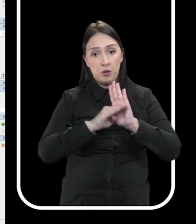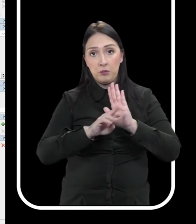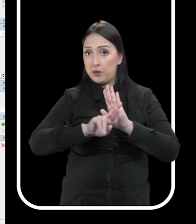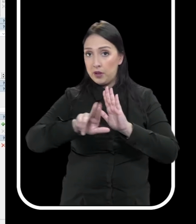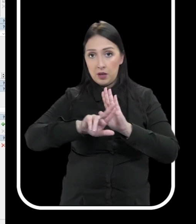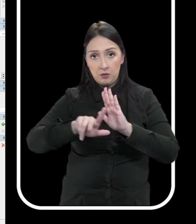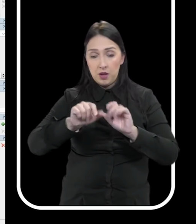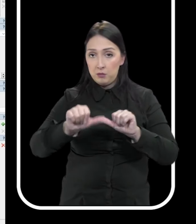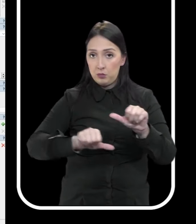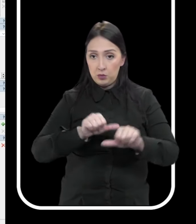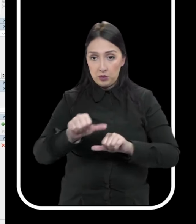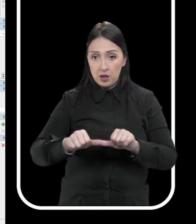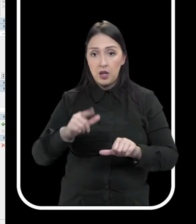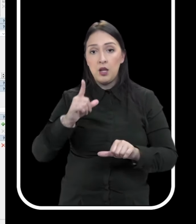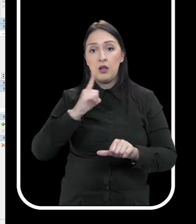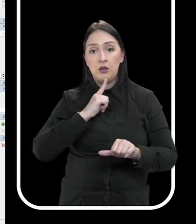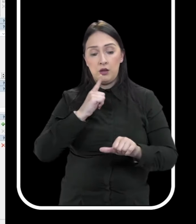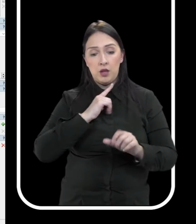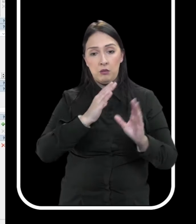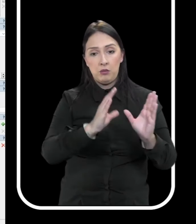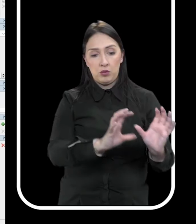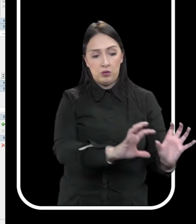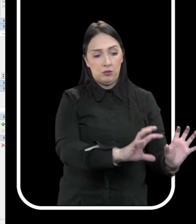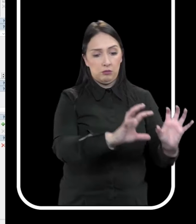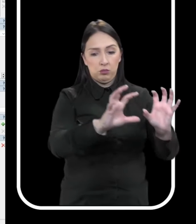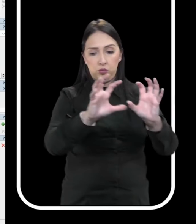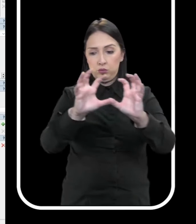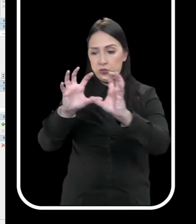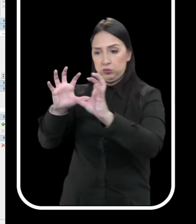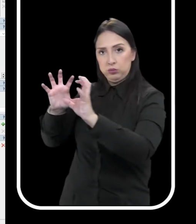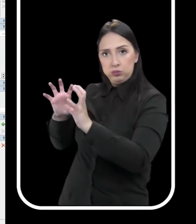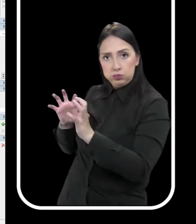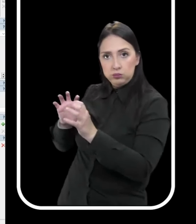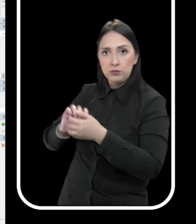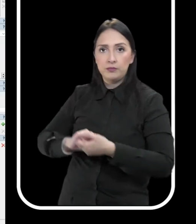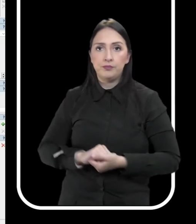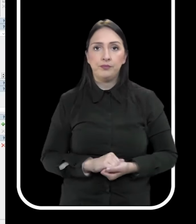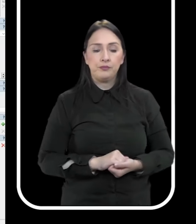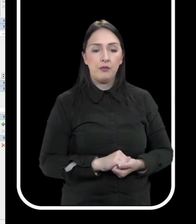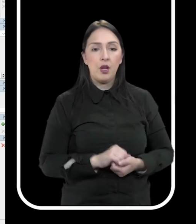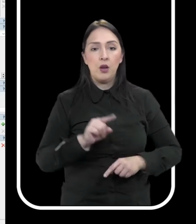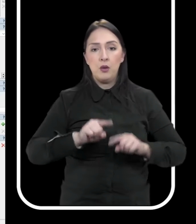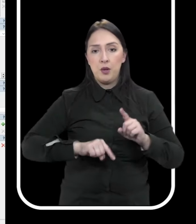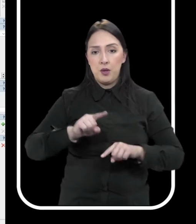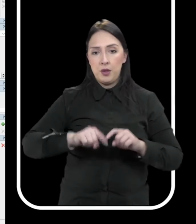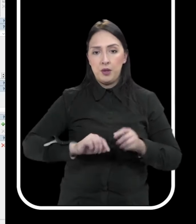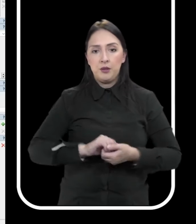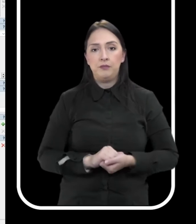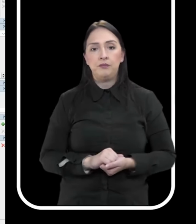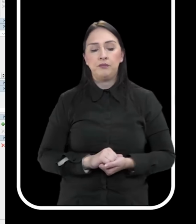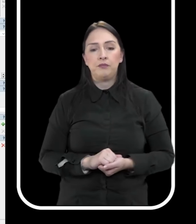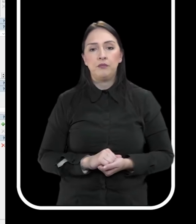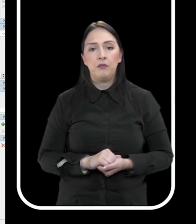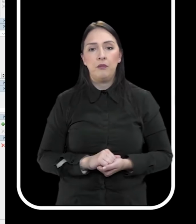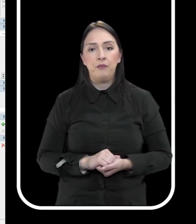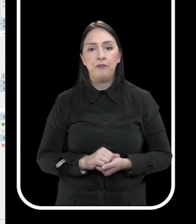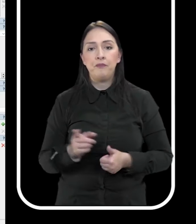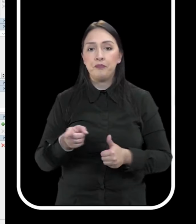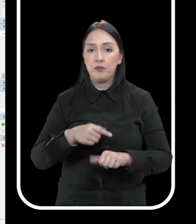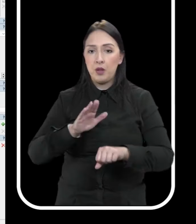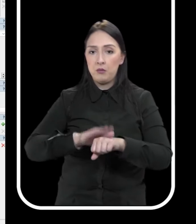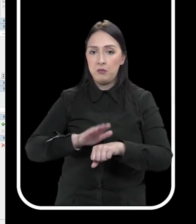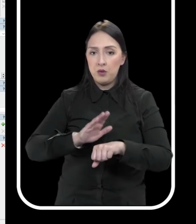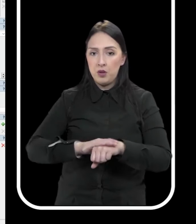nas máquinas não é alterado. Então, temos uma empilhadeira que pega o material que chega, esse material passa por